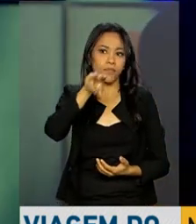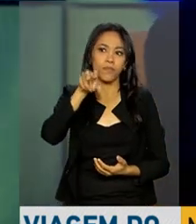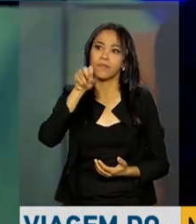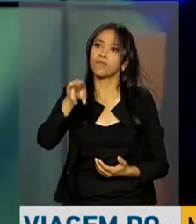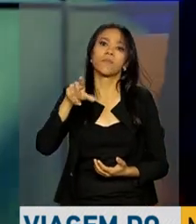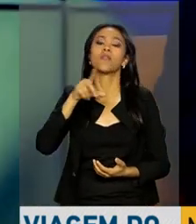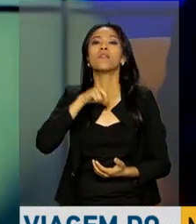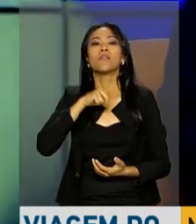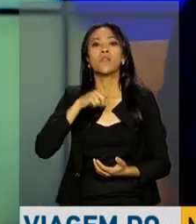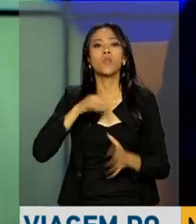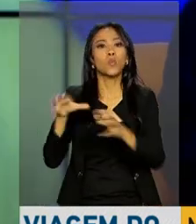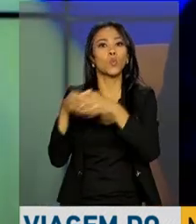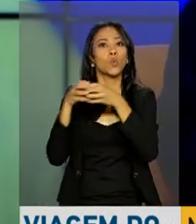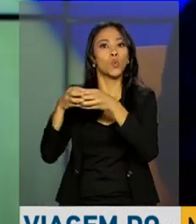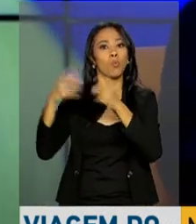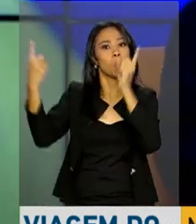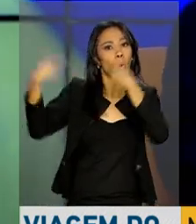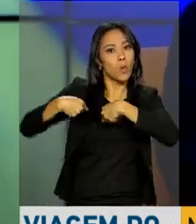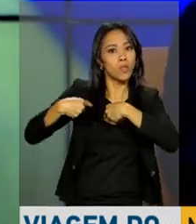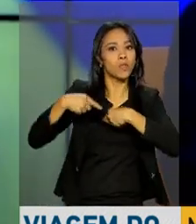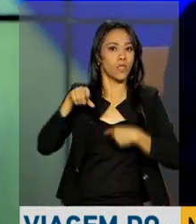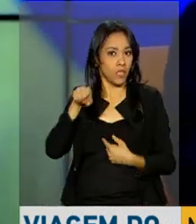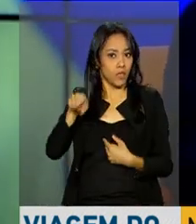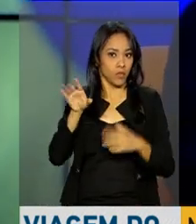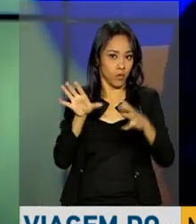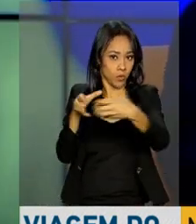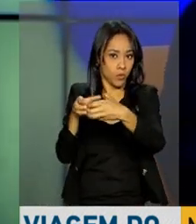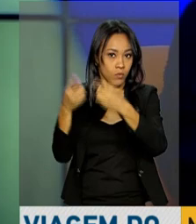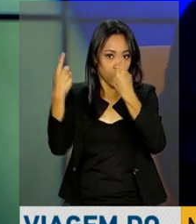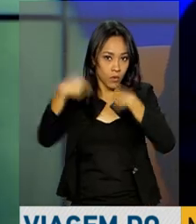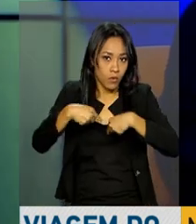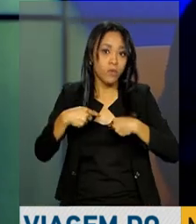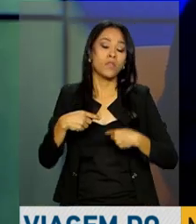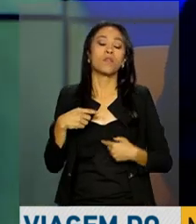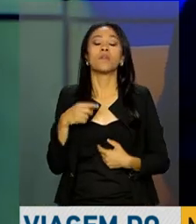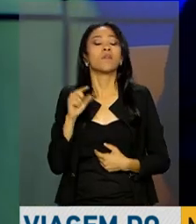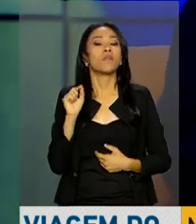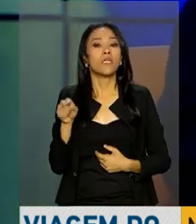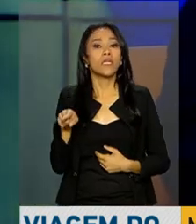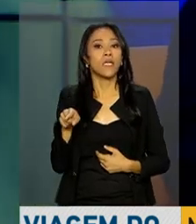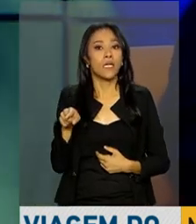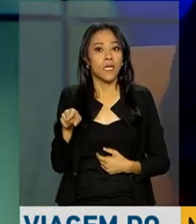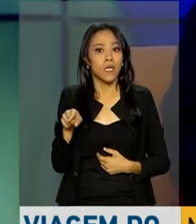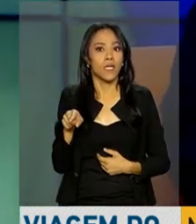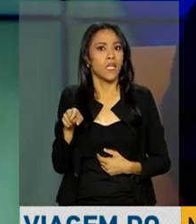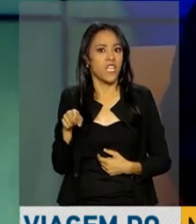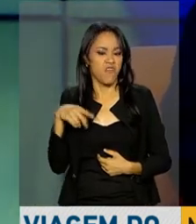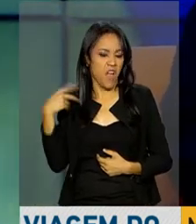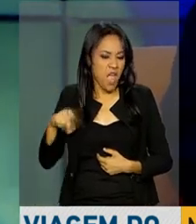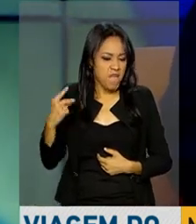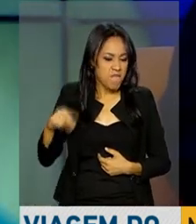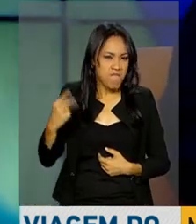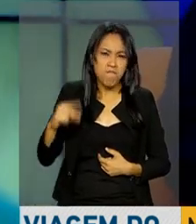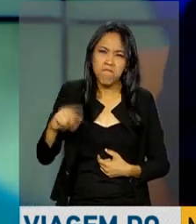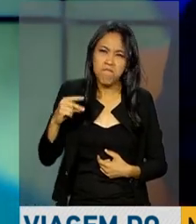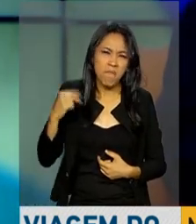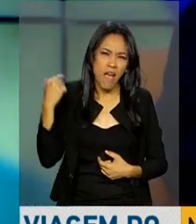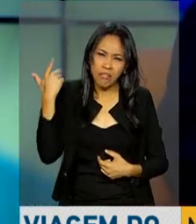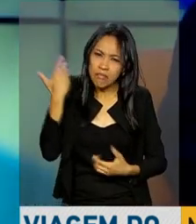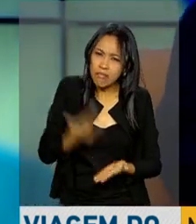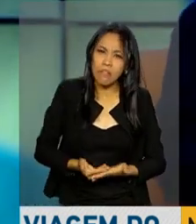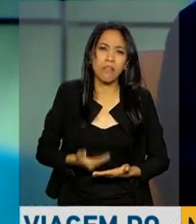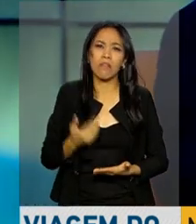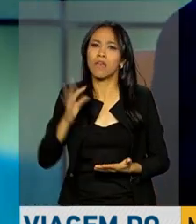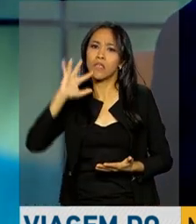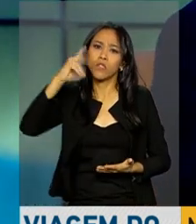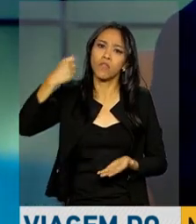isso. Você tem uma oposição radical, esta oposição leva às últimas consequências, né? Mas eu volto a